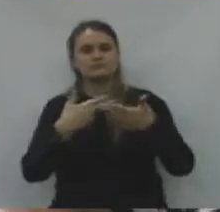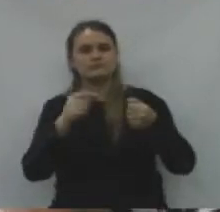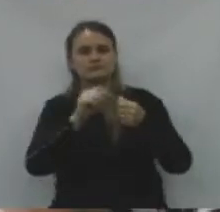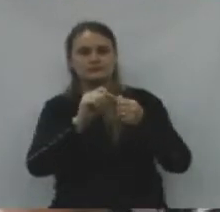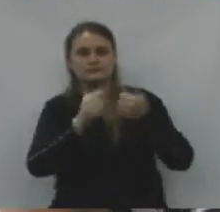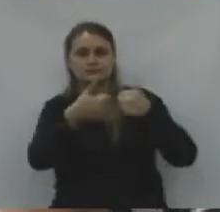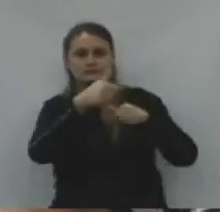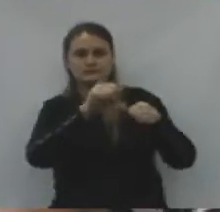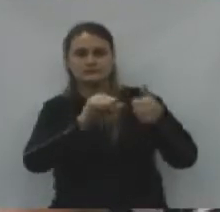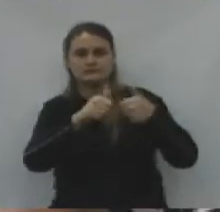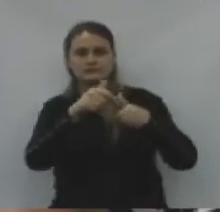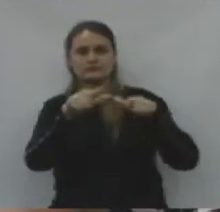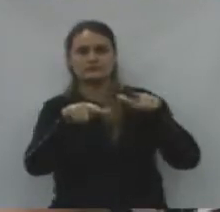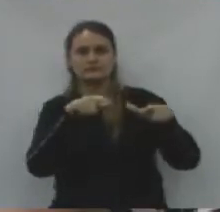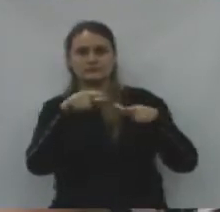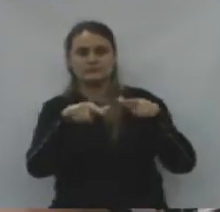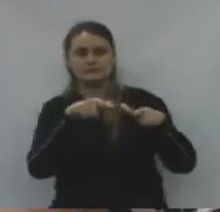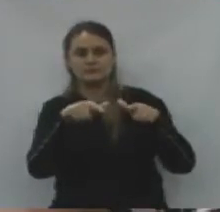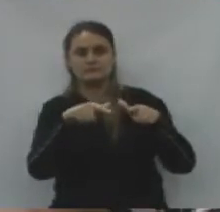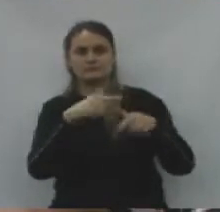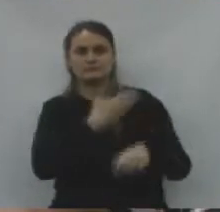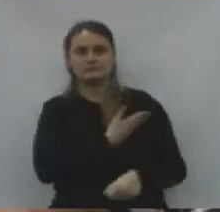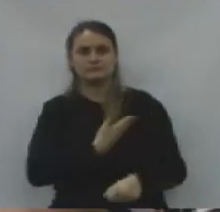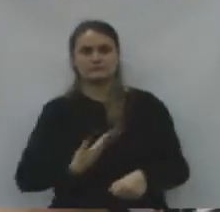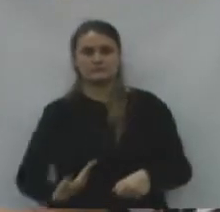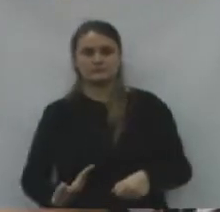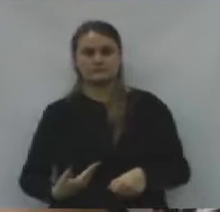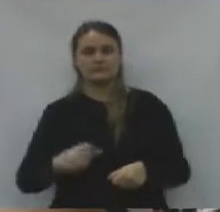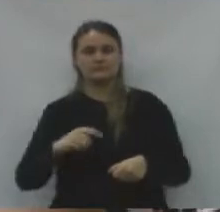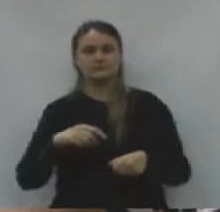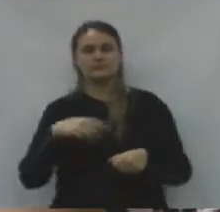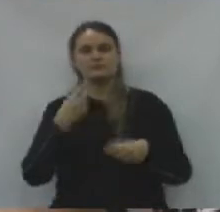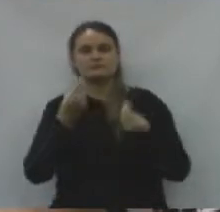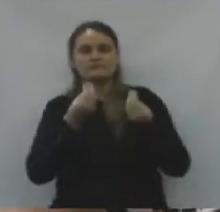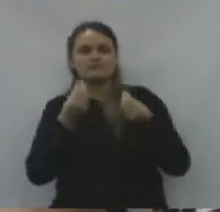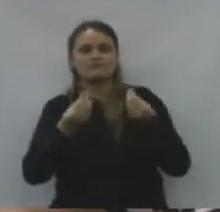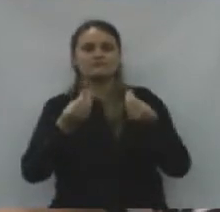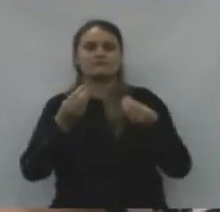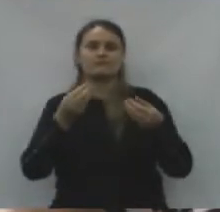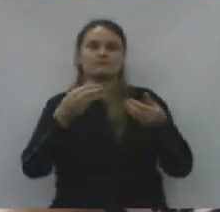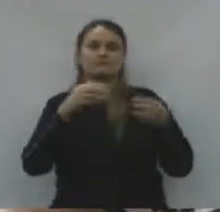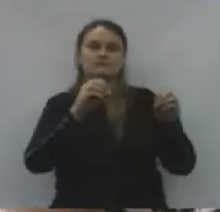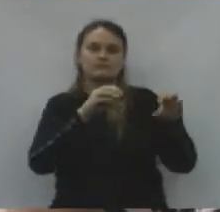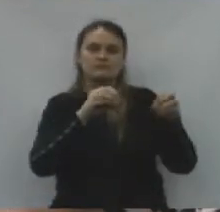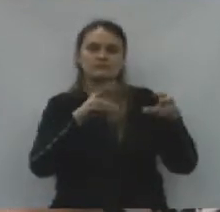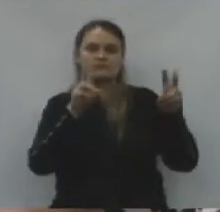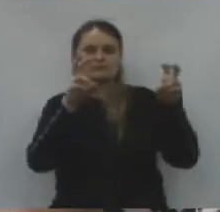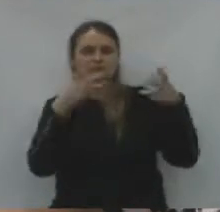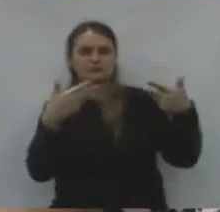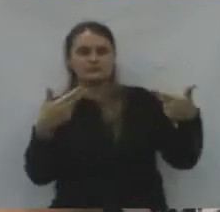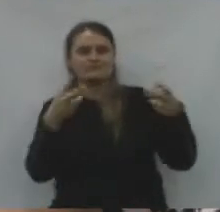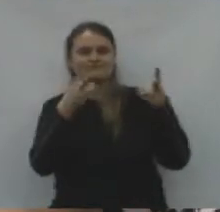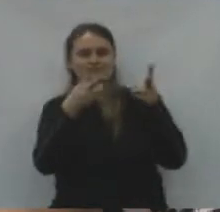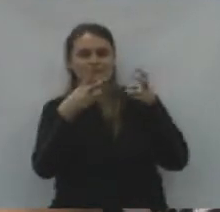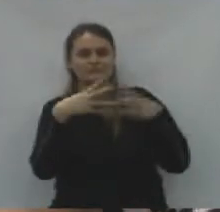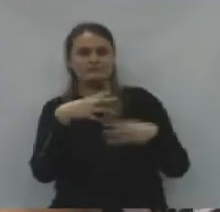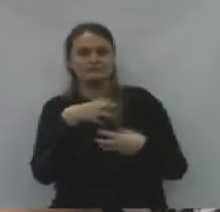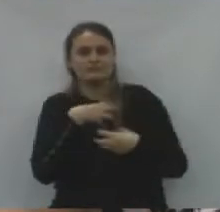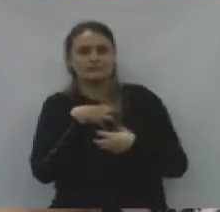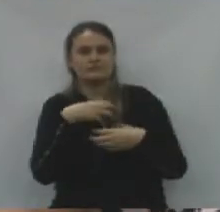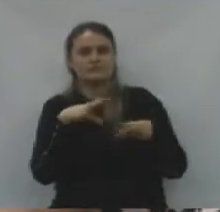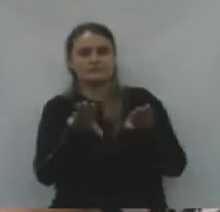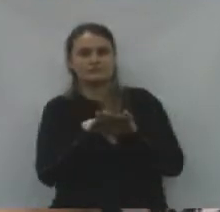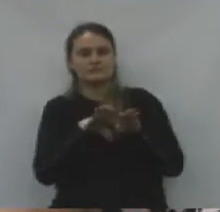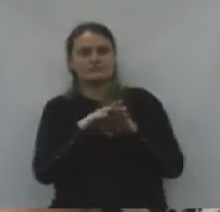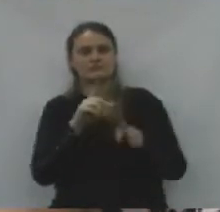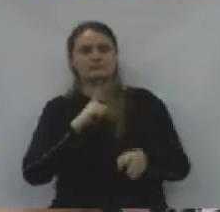a atuação deste governo em relação à educação podemos ver e sentir também a